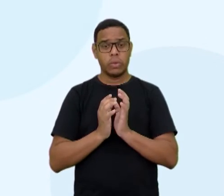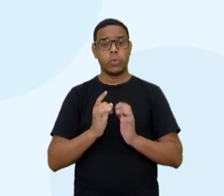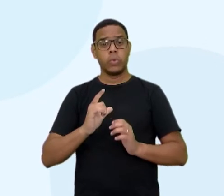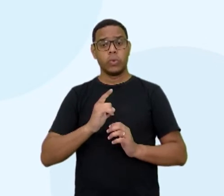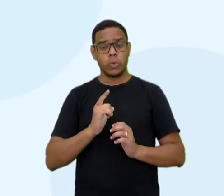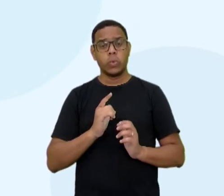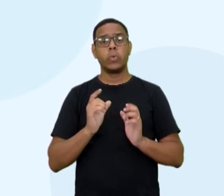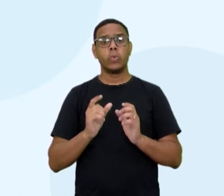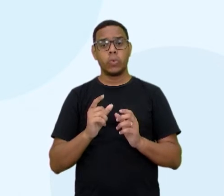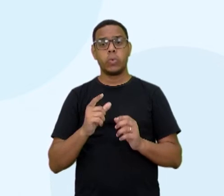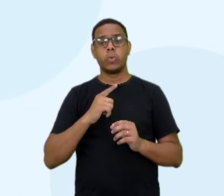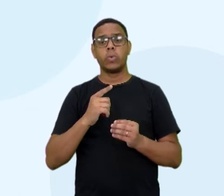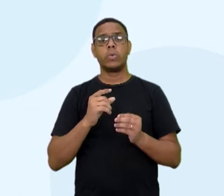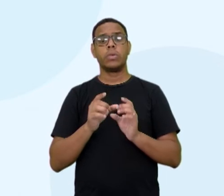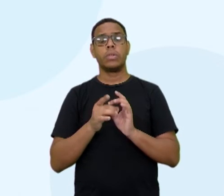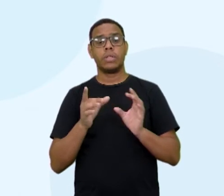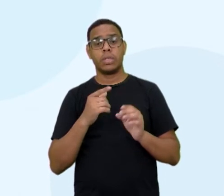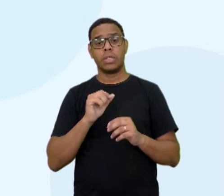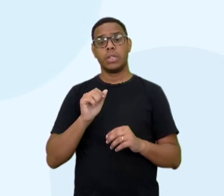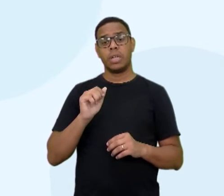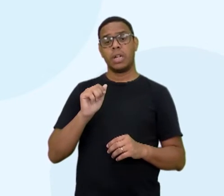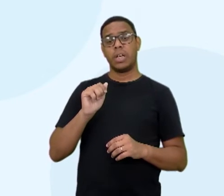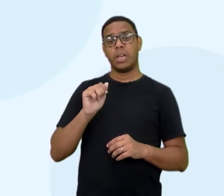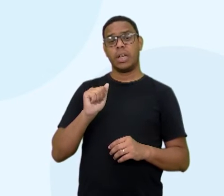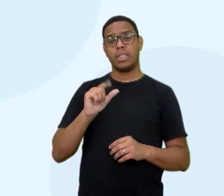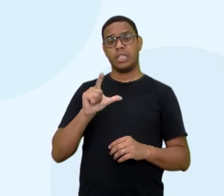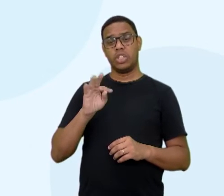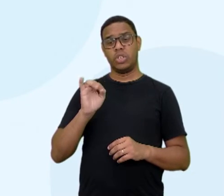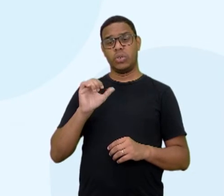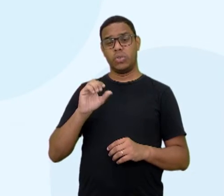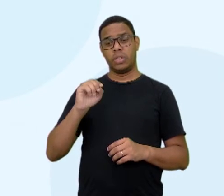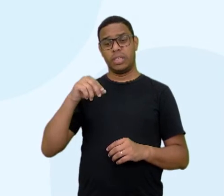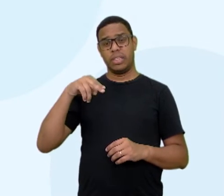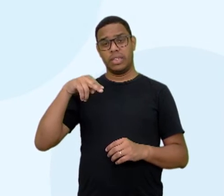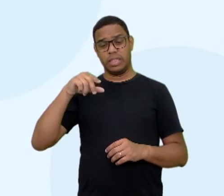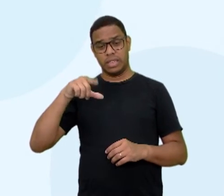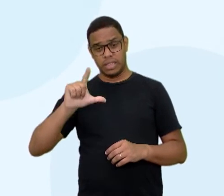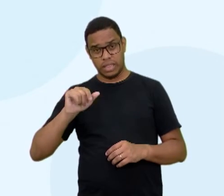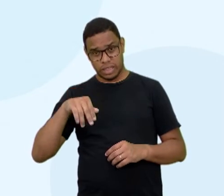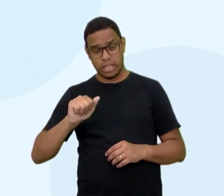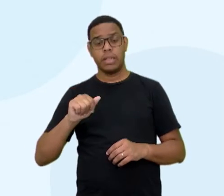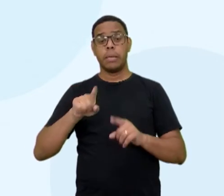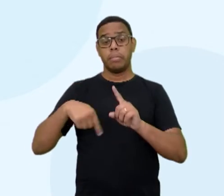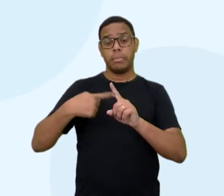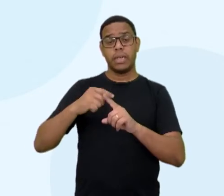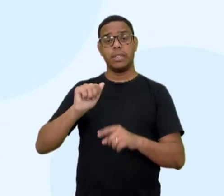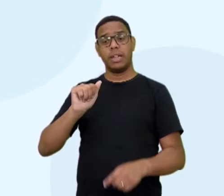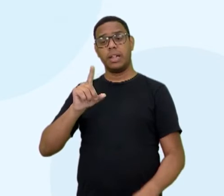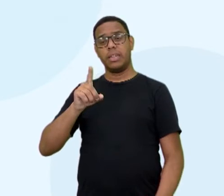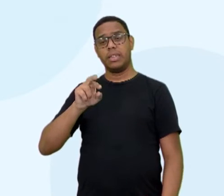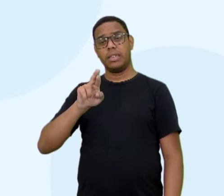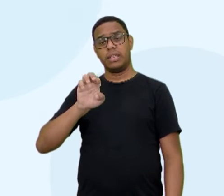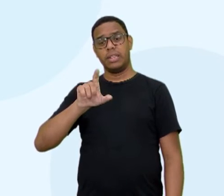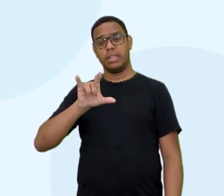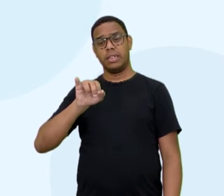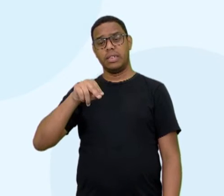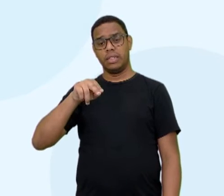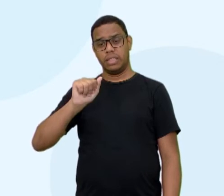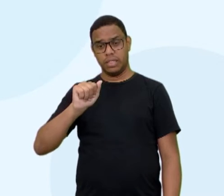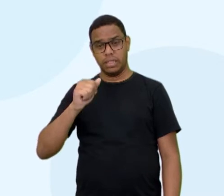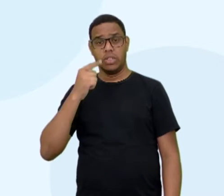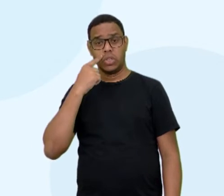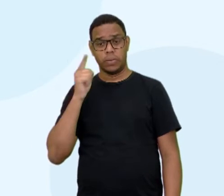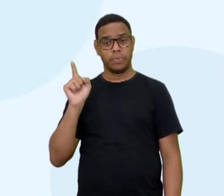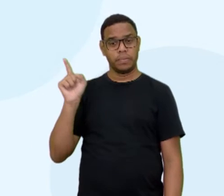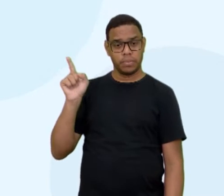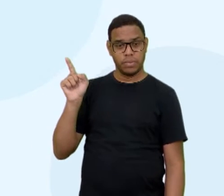então justamente a liberação de acetilcolina e adrenalina. Então aqui, olha para vocês, a